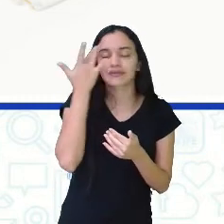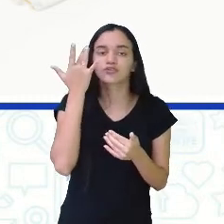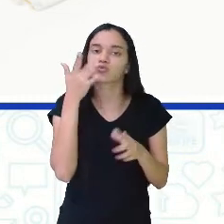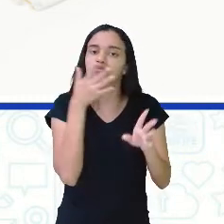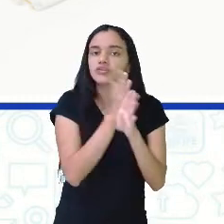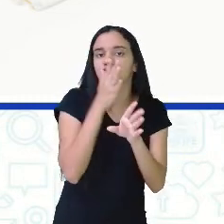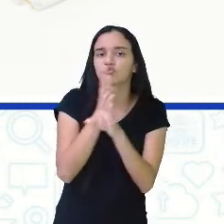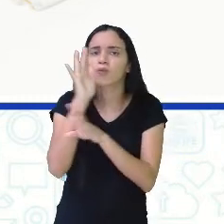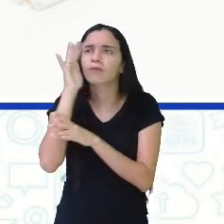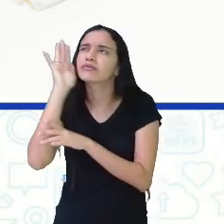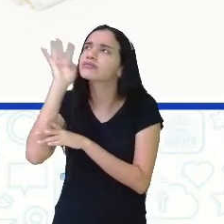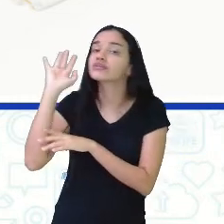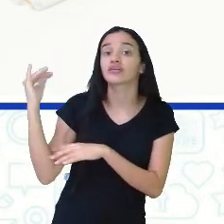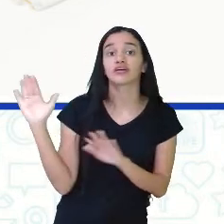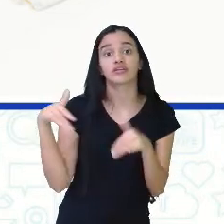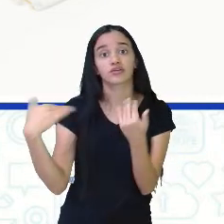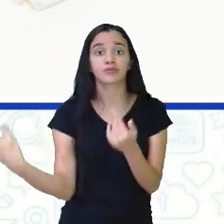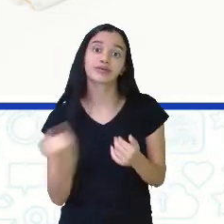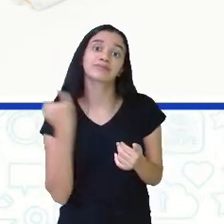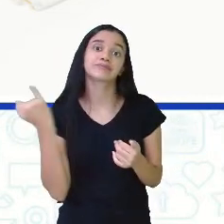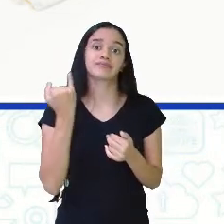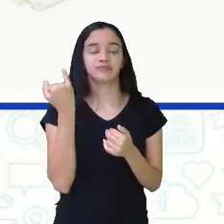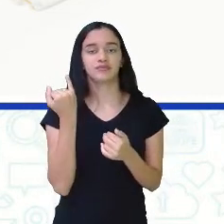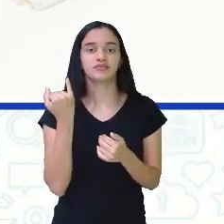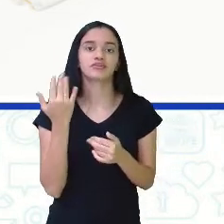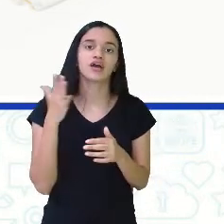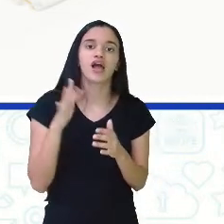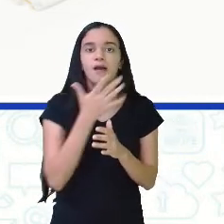descobrir e imaginar. Então, é importante que se deixe